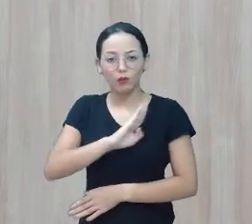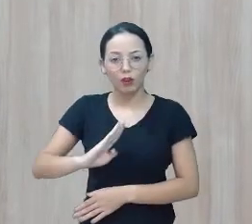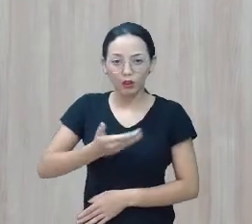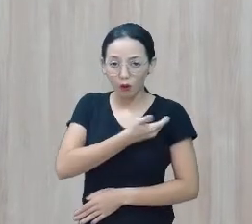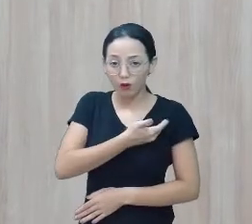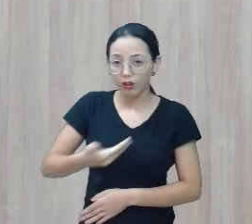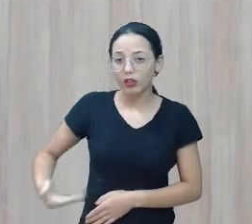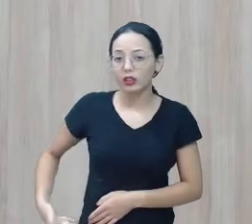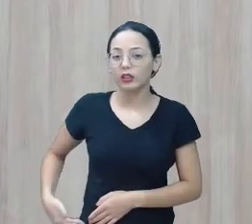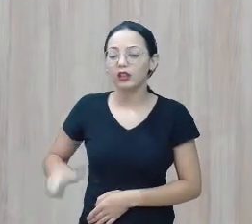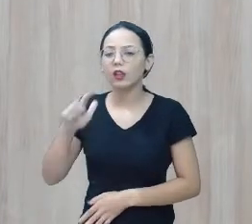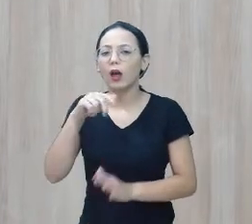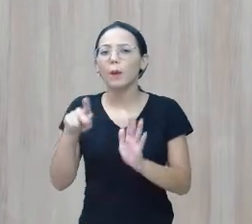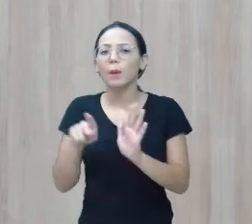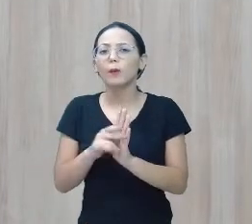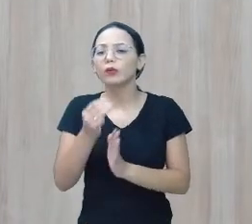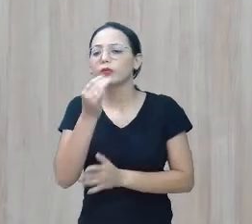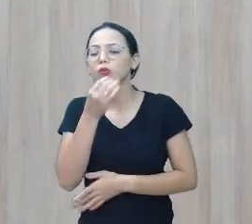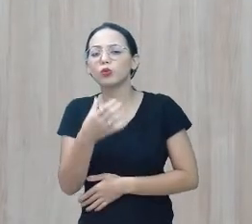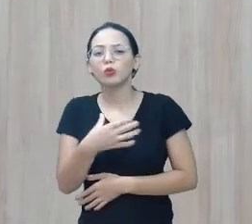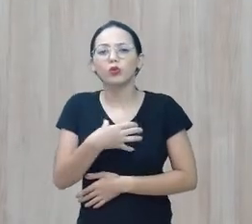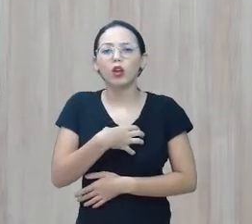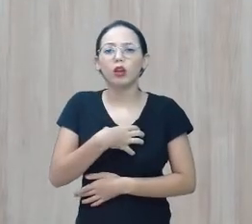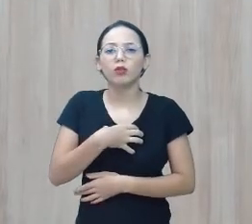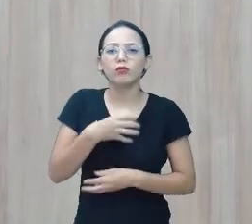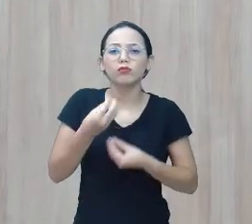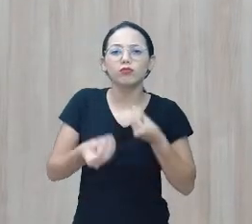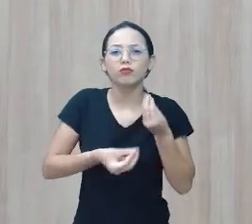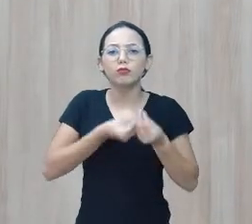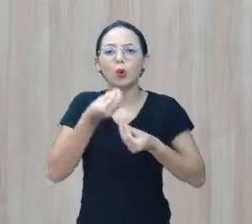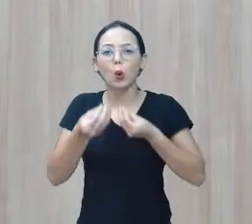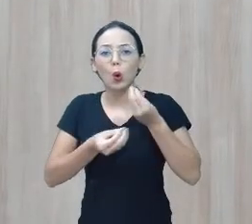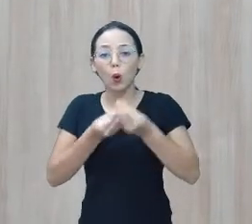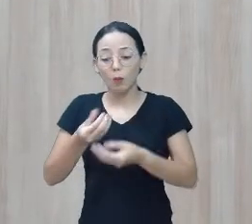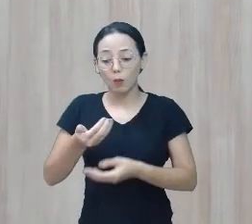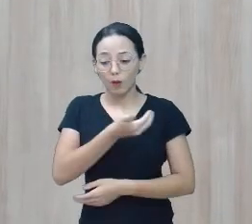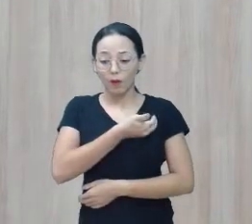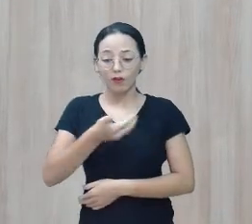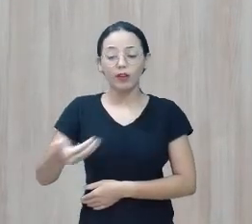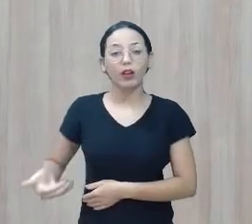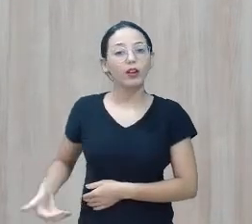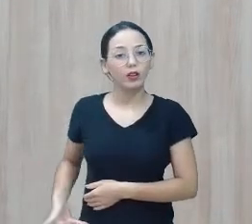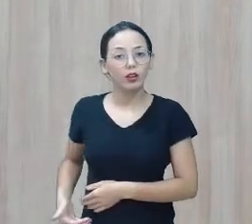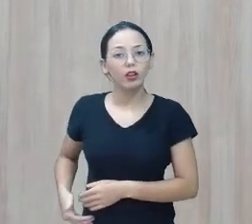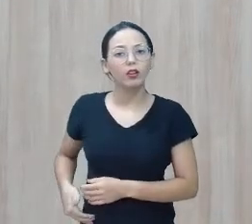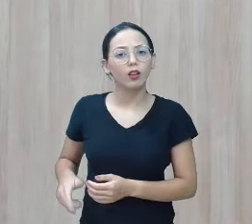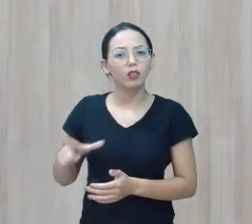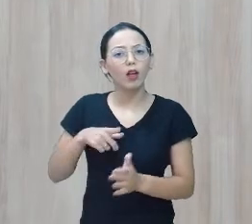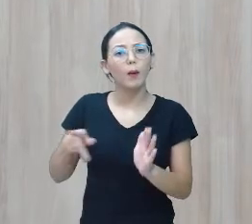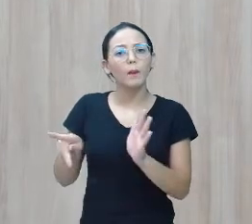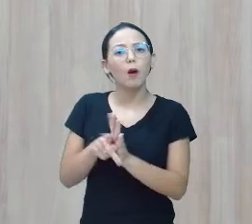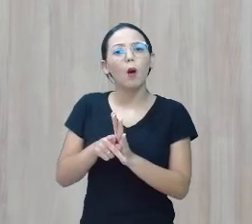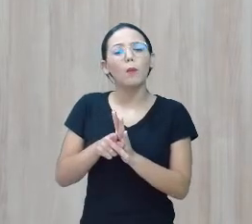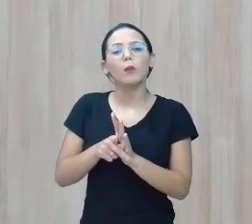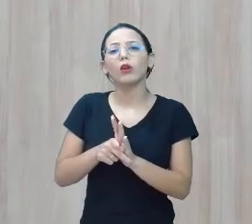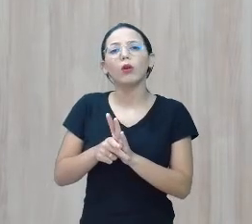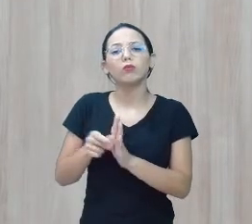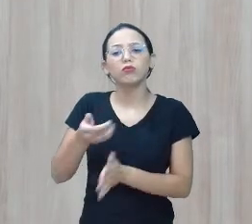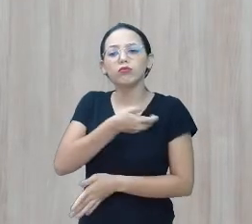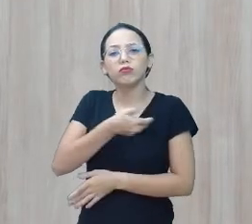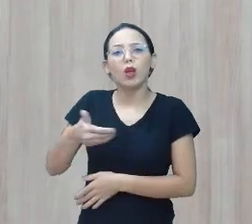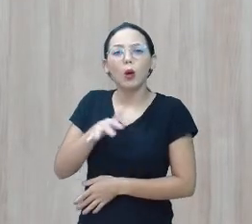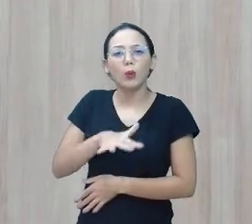seria a forma, né, pela qual o governante ele exercia o poder público. Então, era